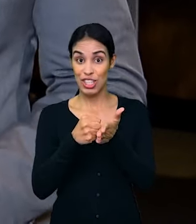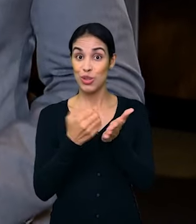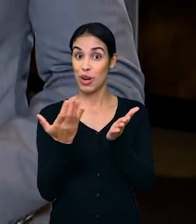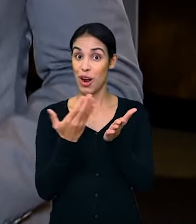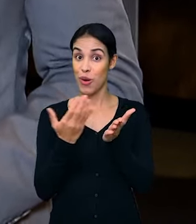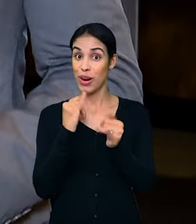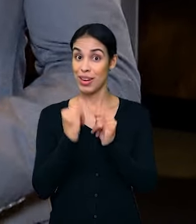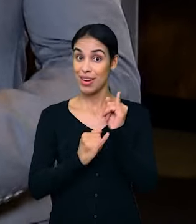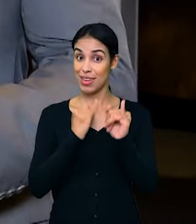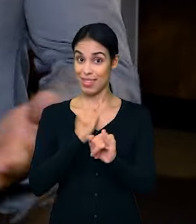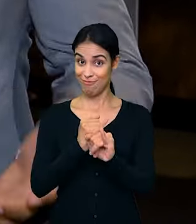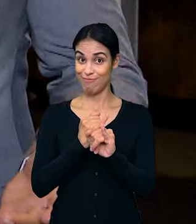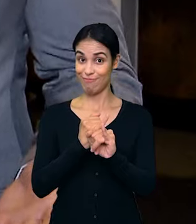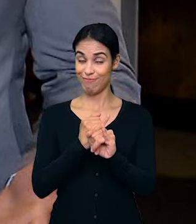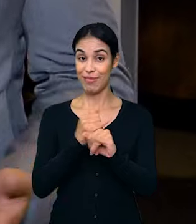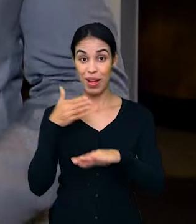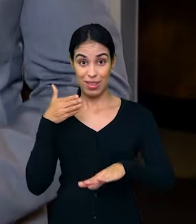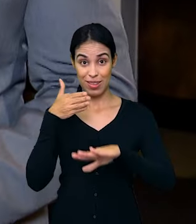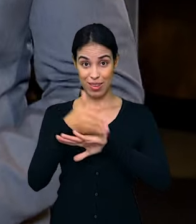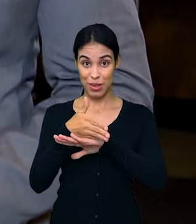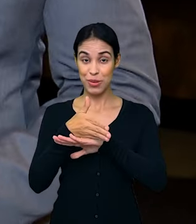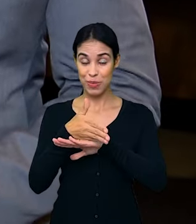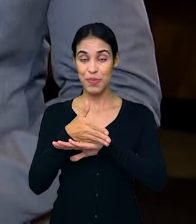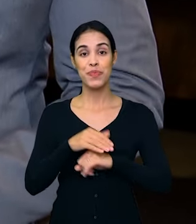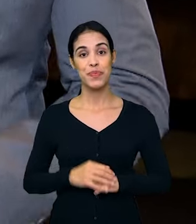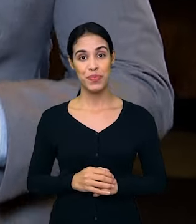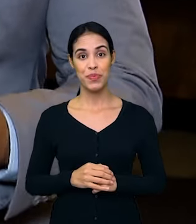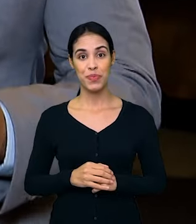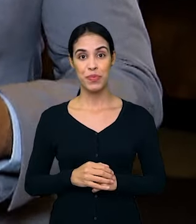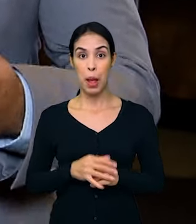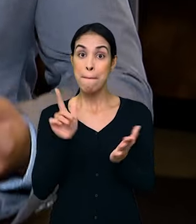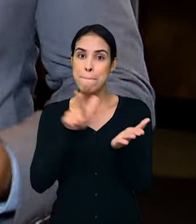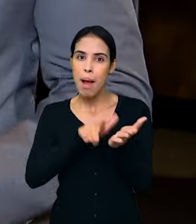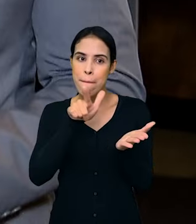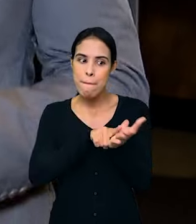Trabalho Digital, ou CTPS Digital. Esse modelo